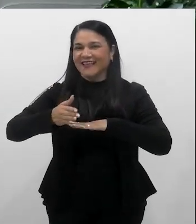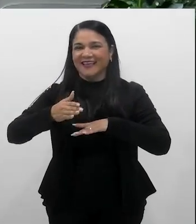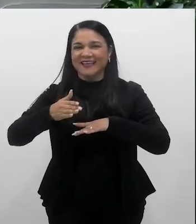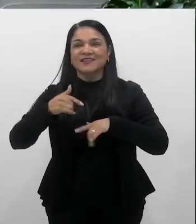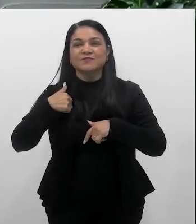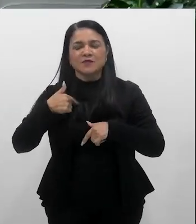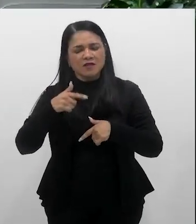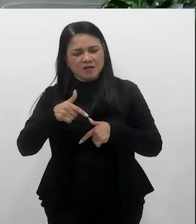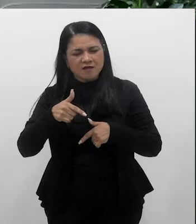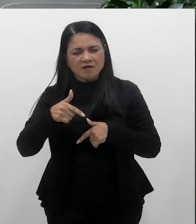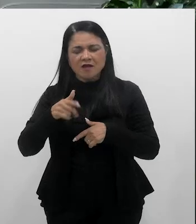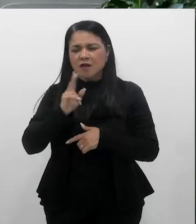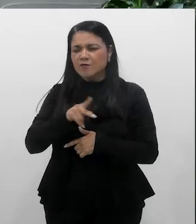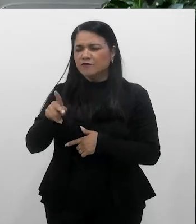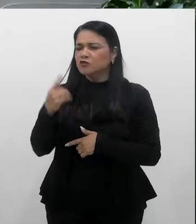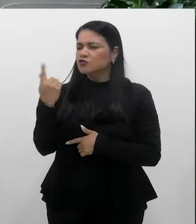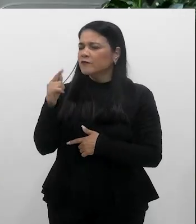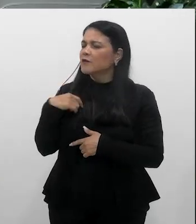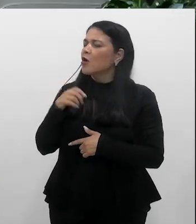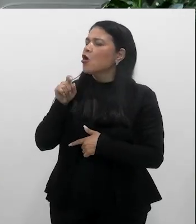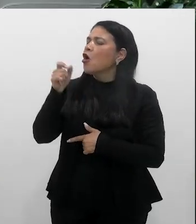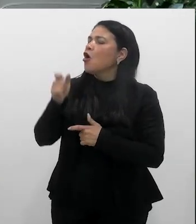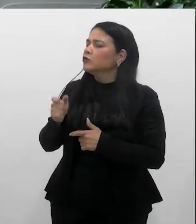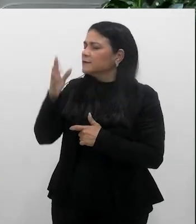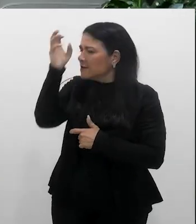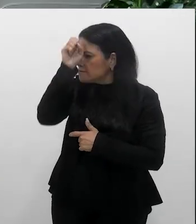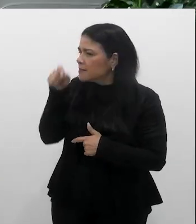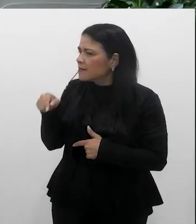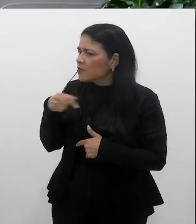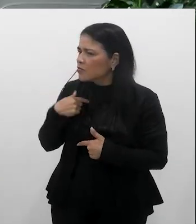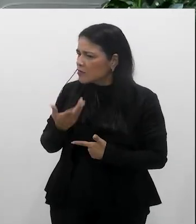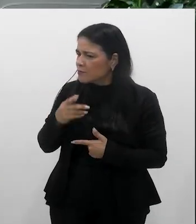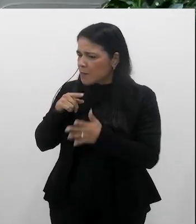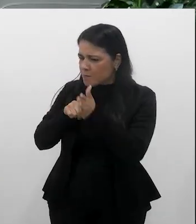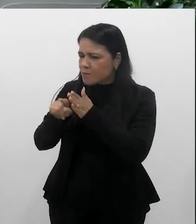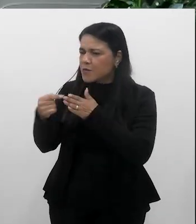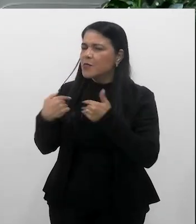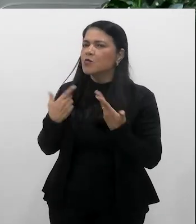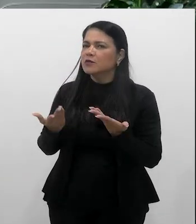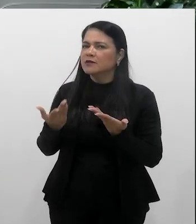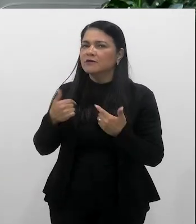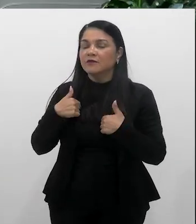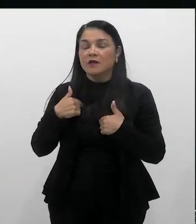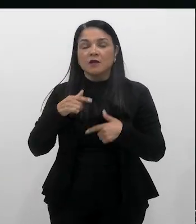Aí a professora de geografia, onde é que você aprendeu isso? Mas eu, com 10 anos, eu tinha